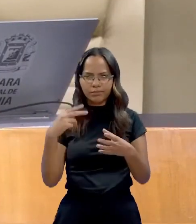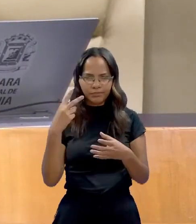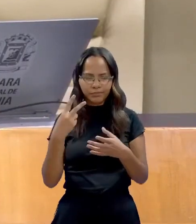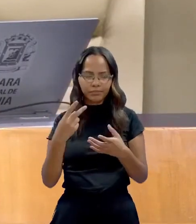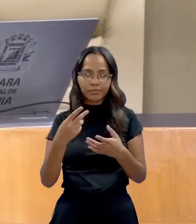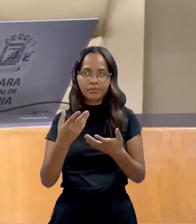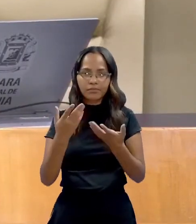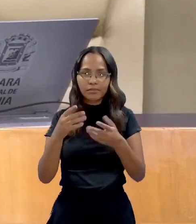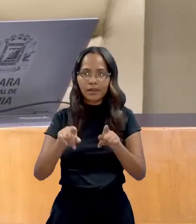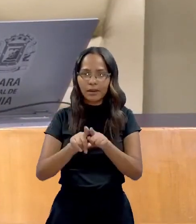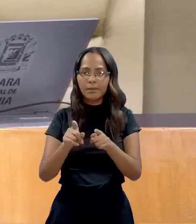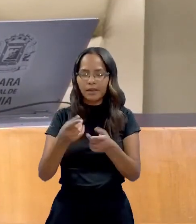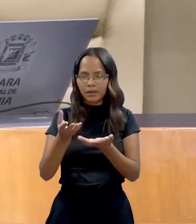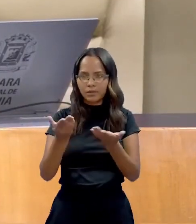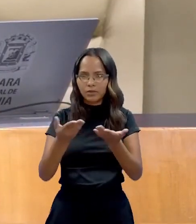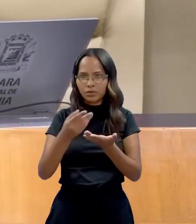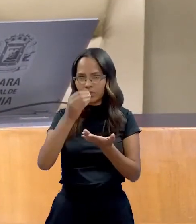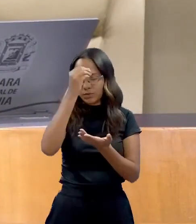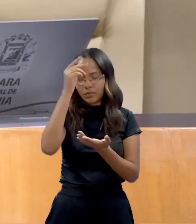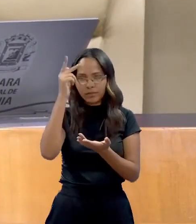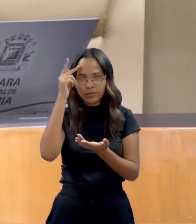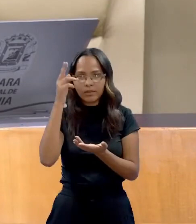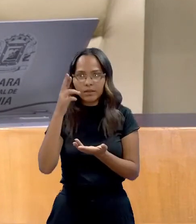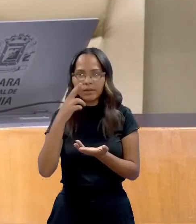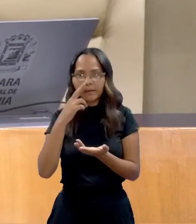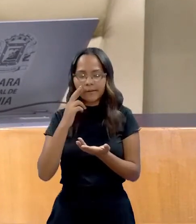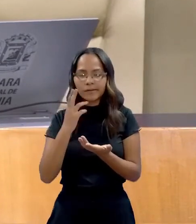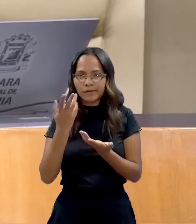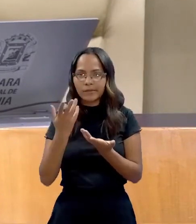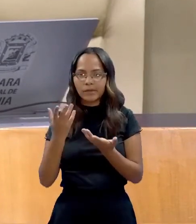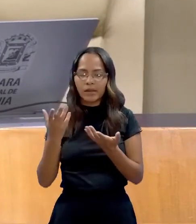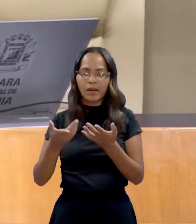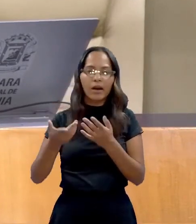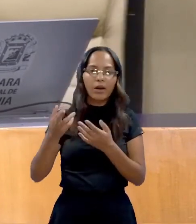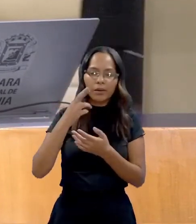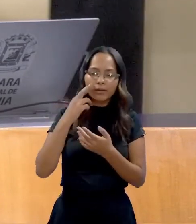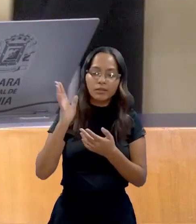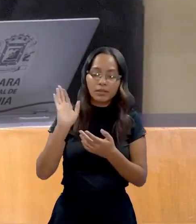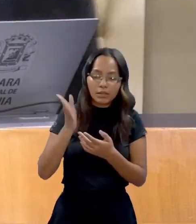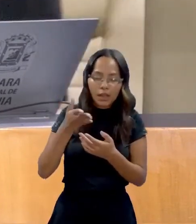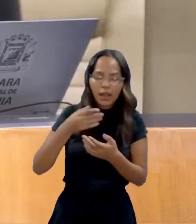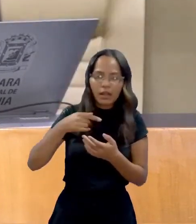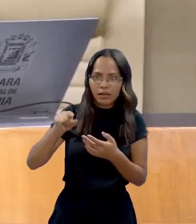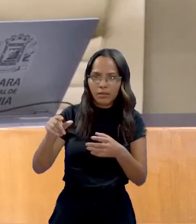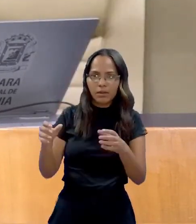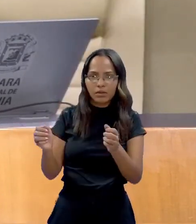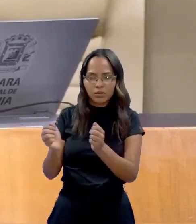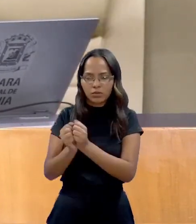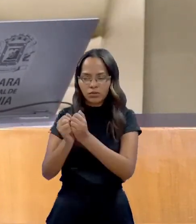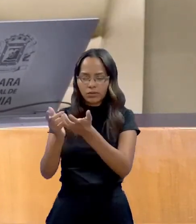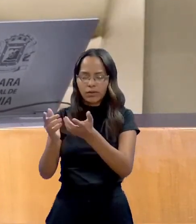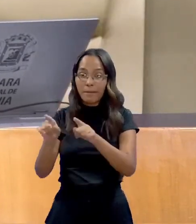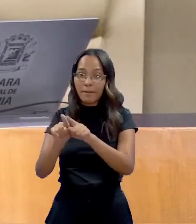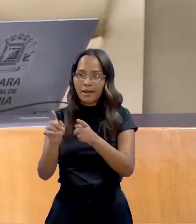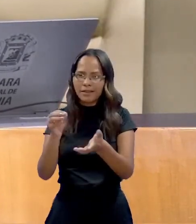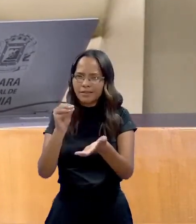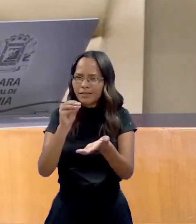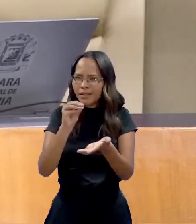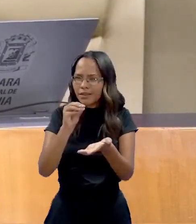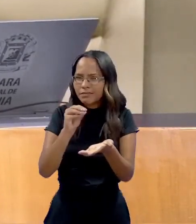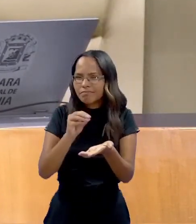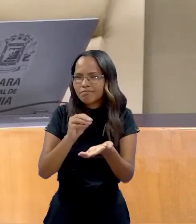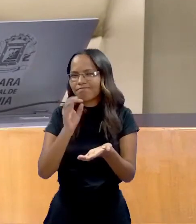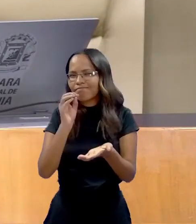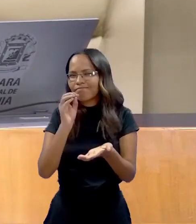pertence, de pessoas com deficiência. Mas faltava, sim, alguém igual a Vossa Excelência que